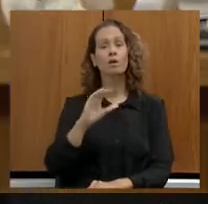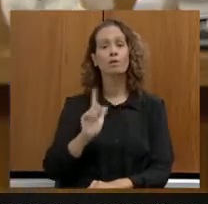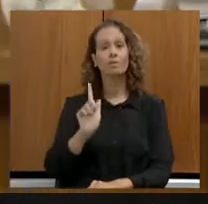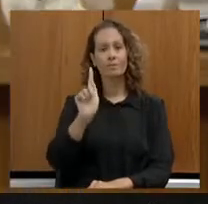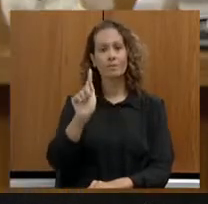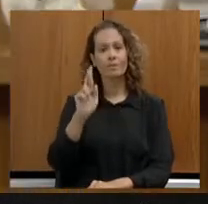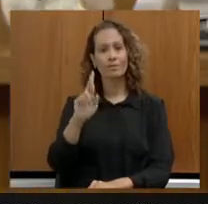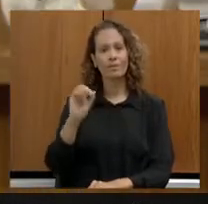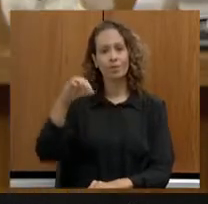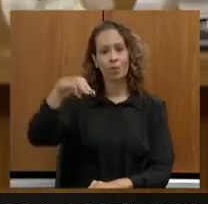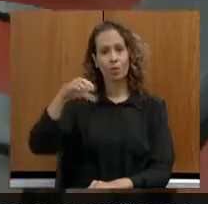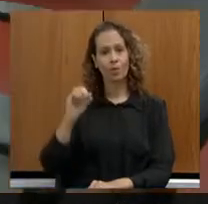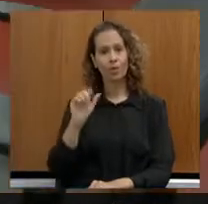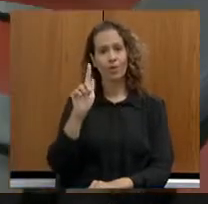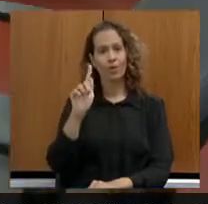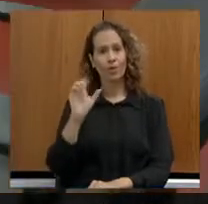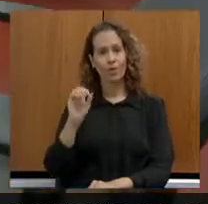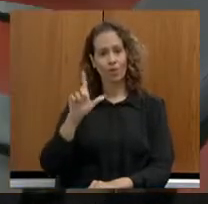obrigado